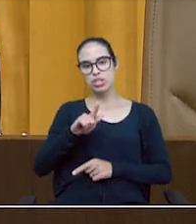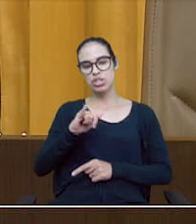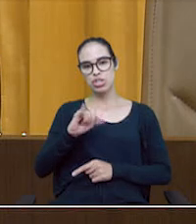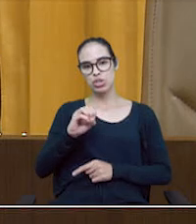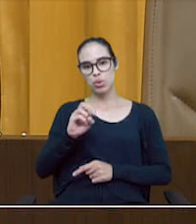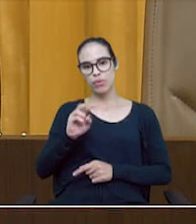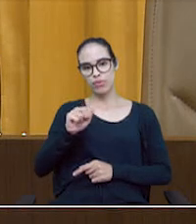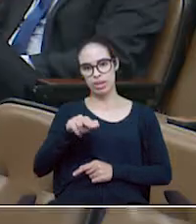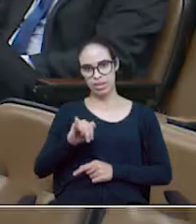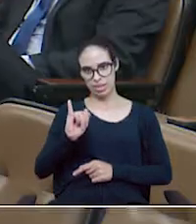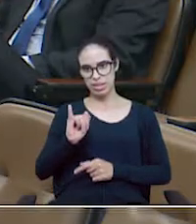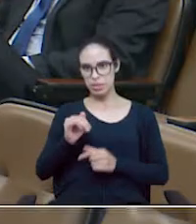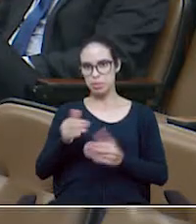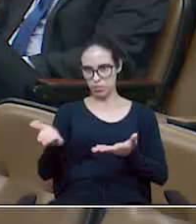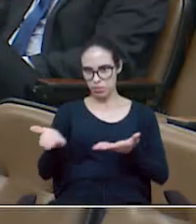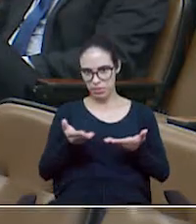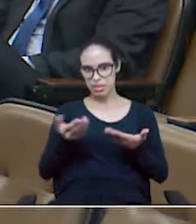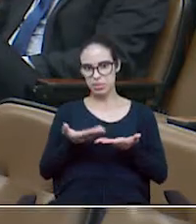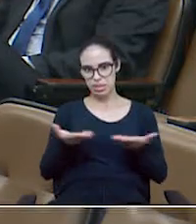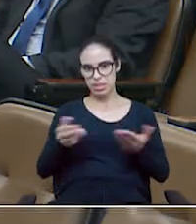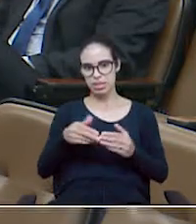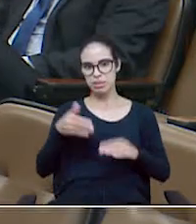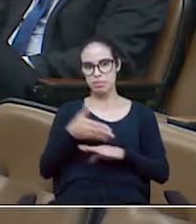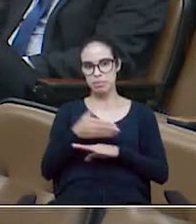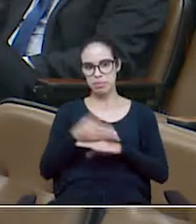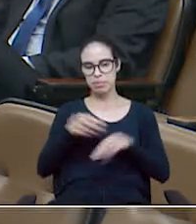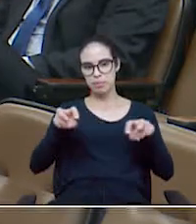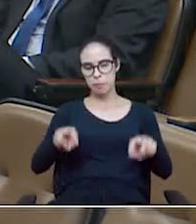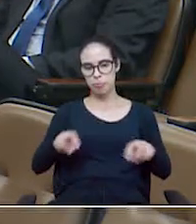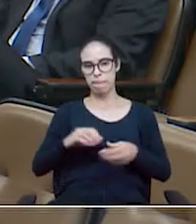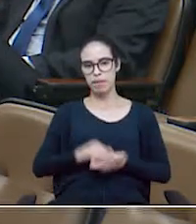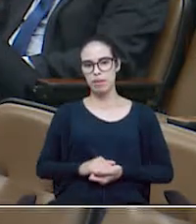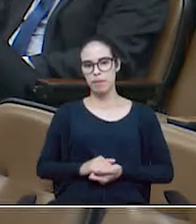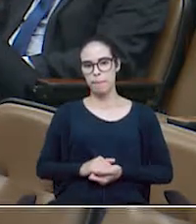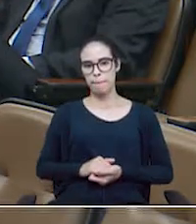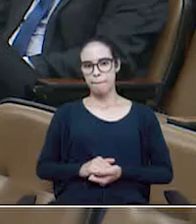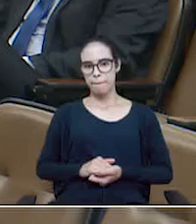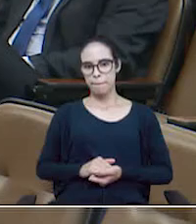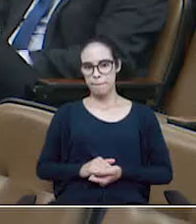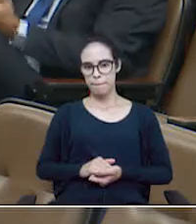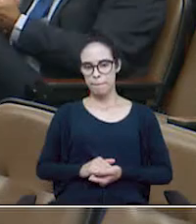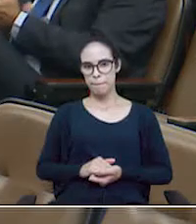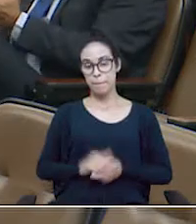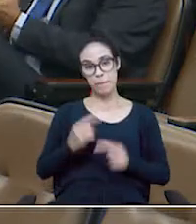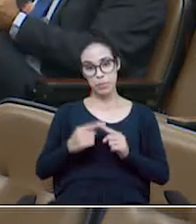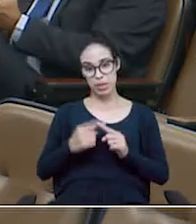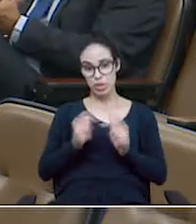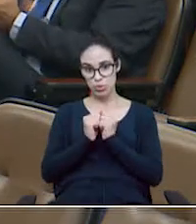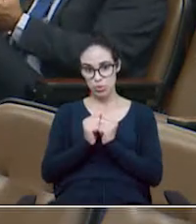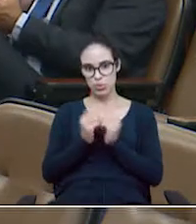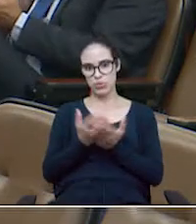da nossa mesa, por gentileza, para que eu possa ter esse privilégio de estar aqui ladeado.